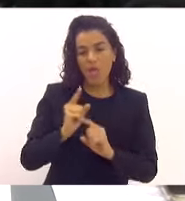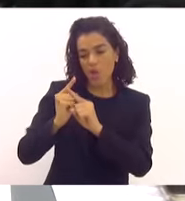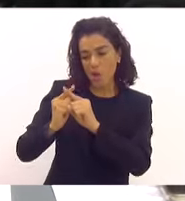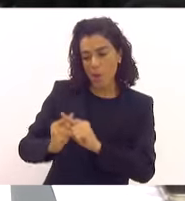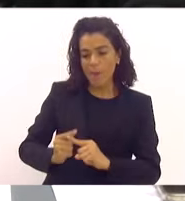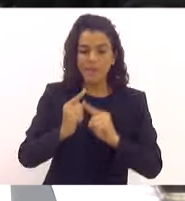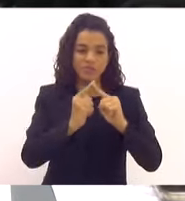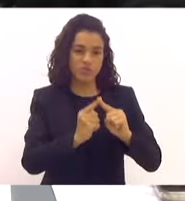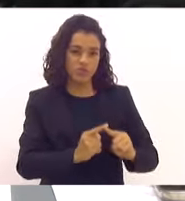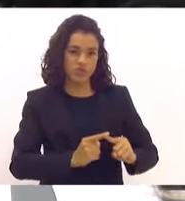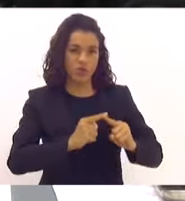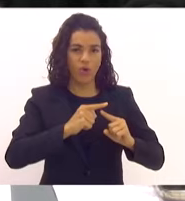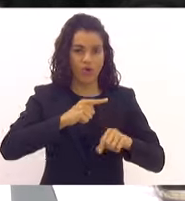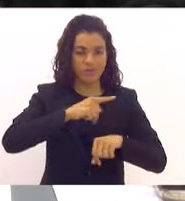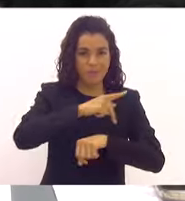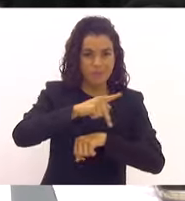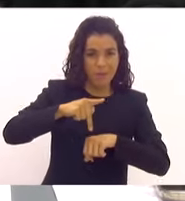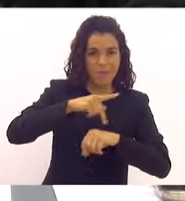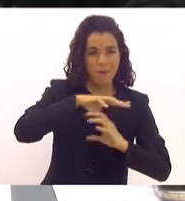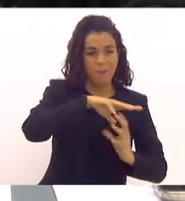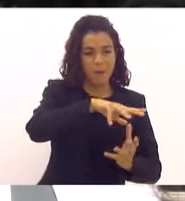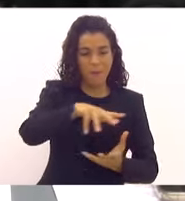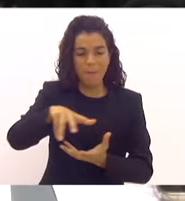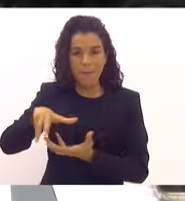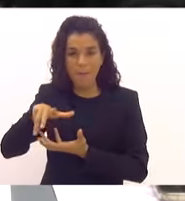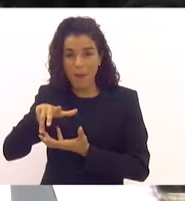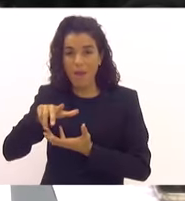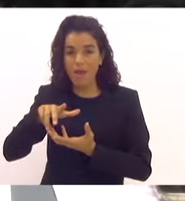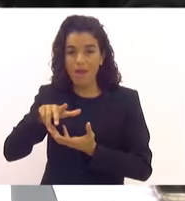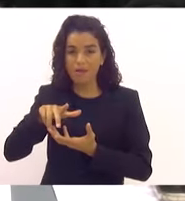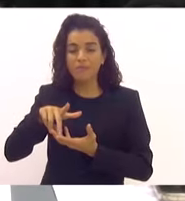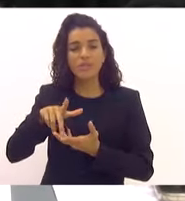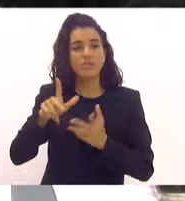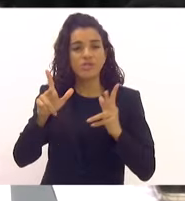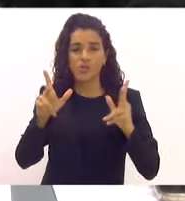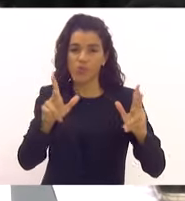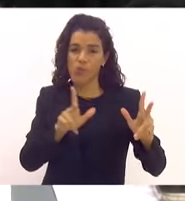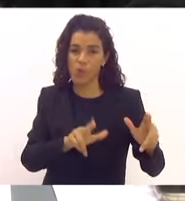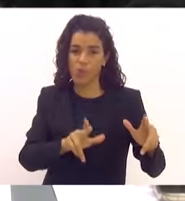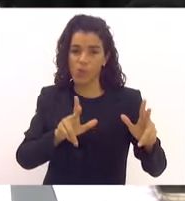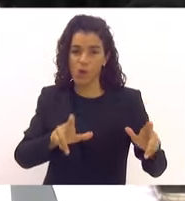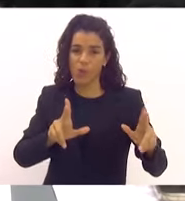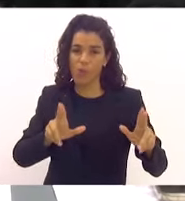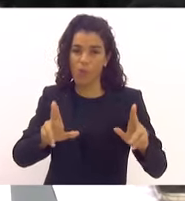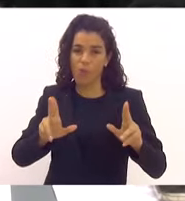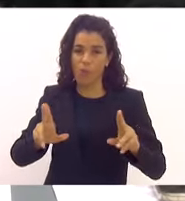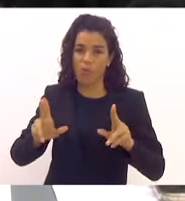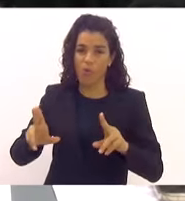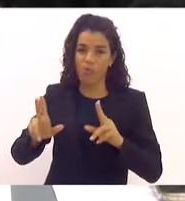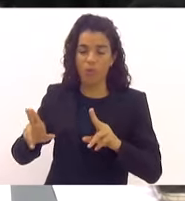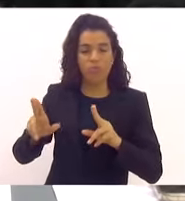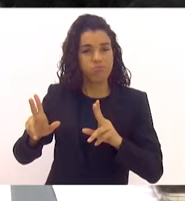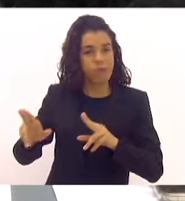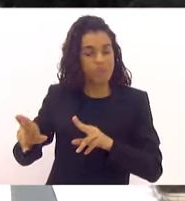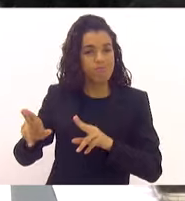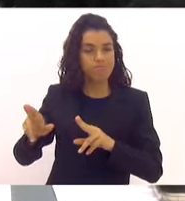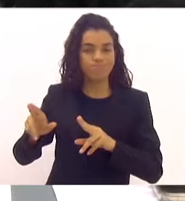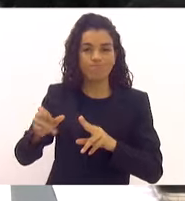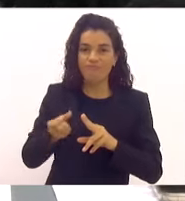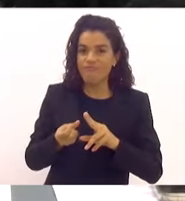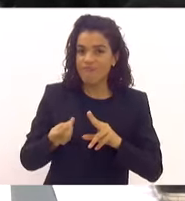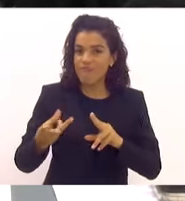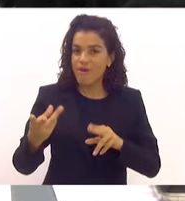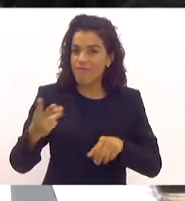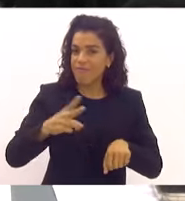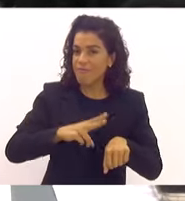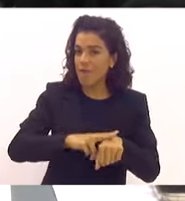competições internacionais e isso está acontecendo com frequência sem o